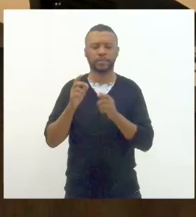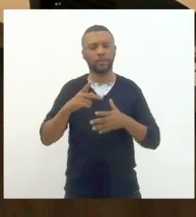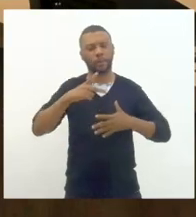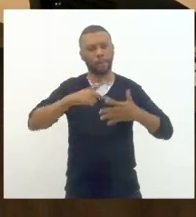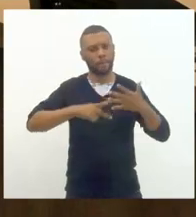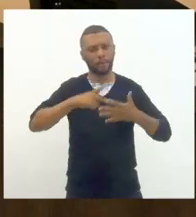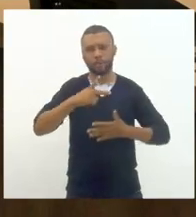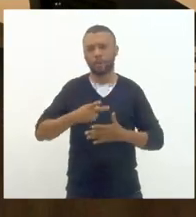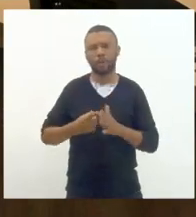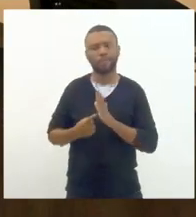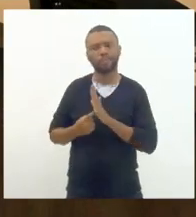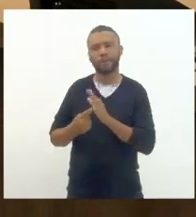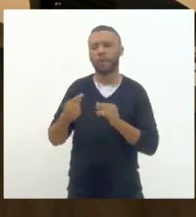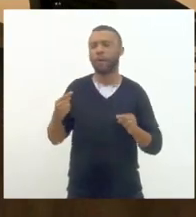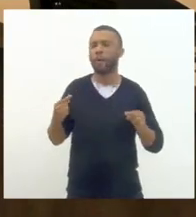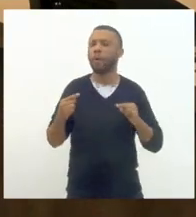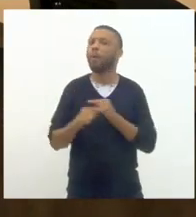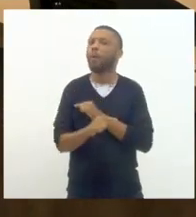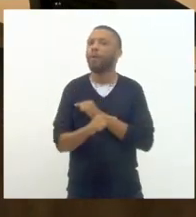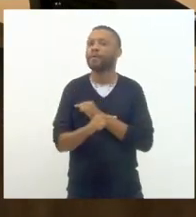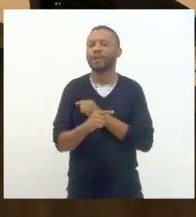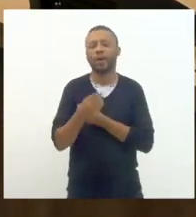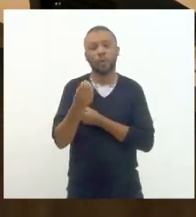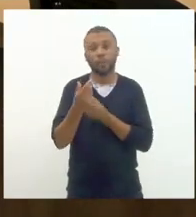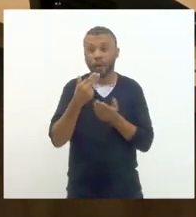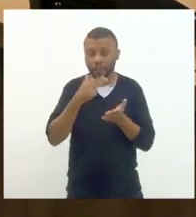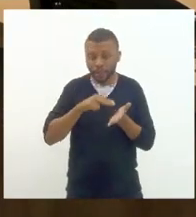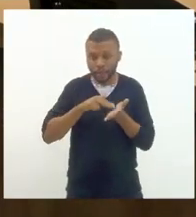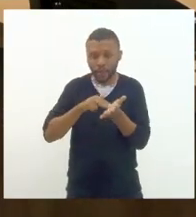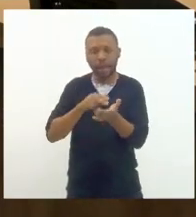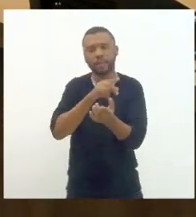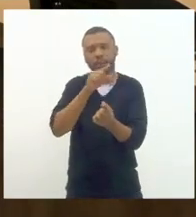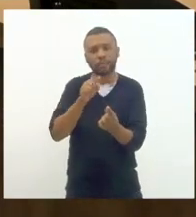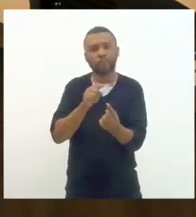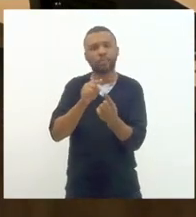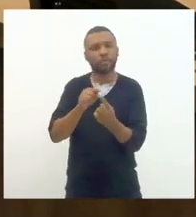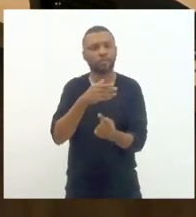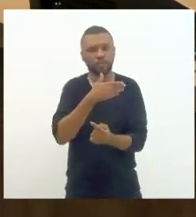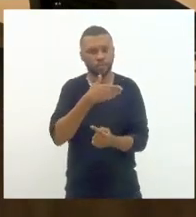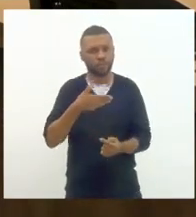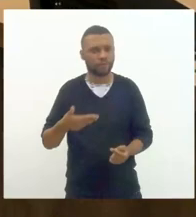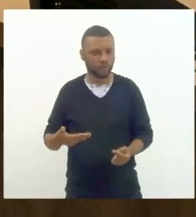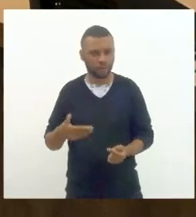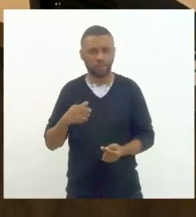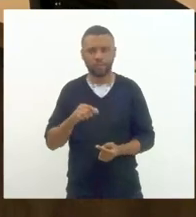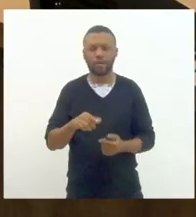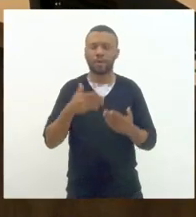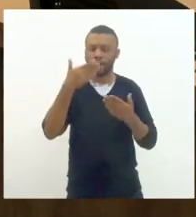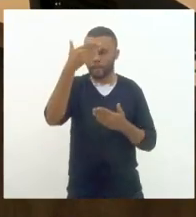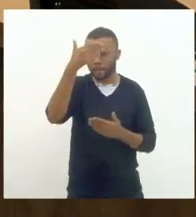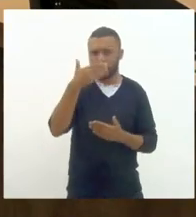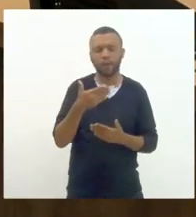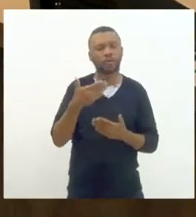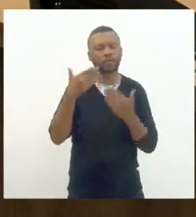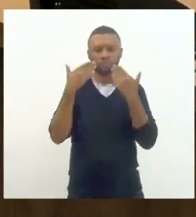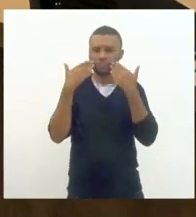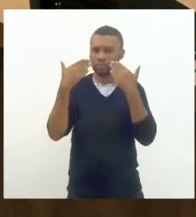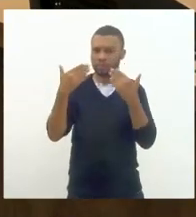mostrou contrária à forma que essa carta de intenções do governo foi demonstrada